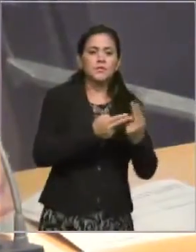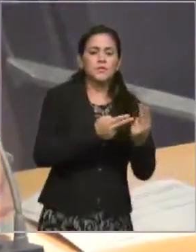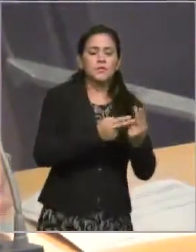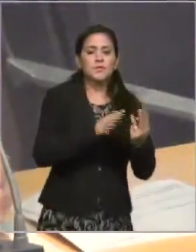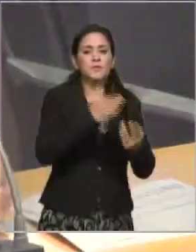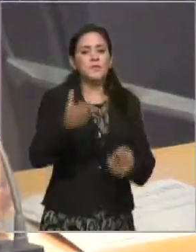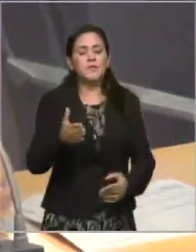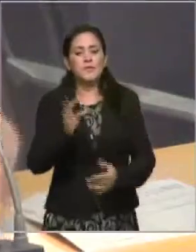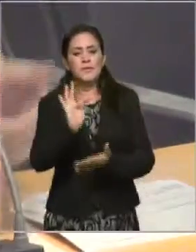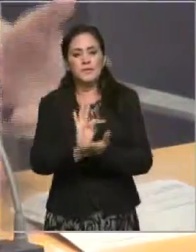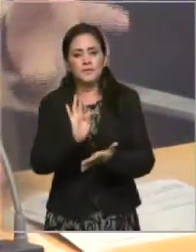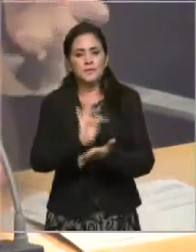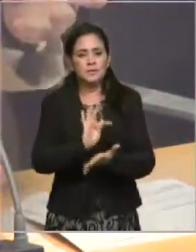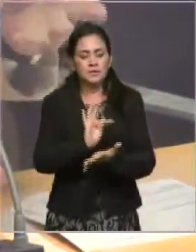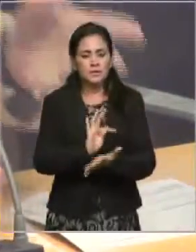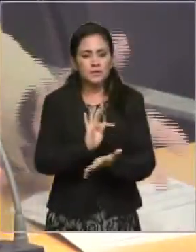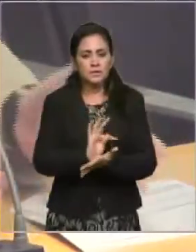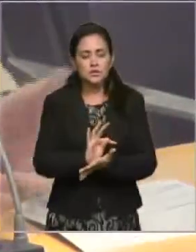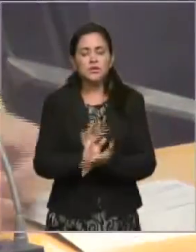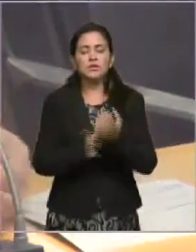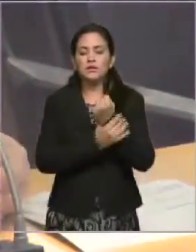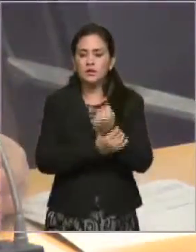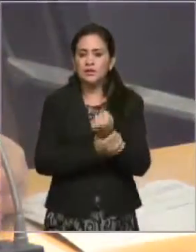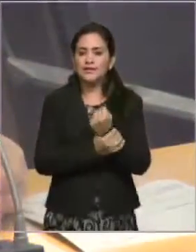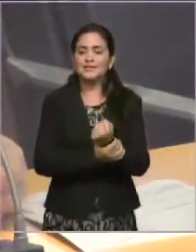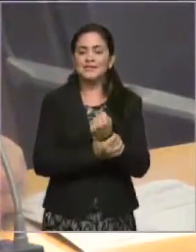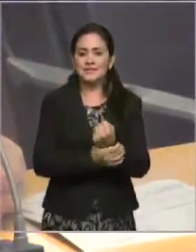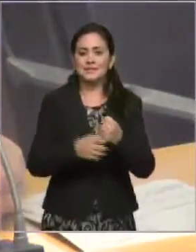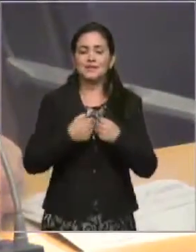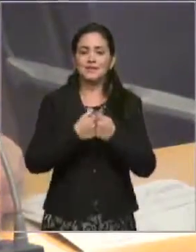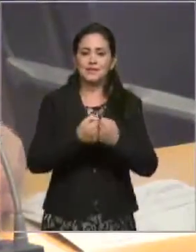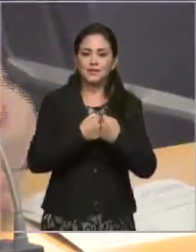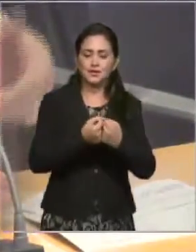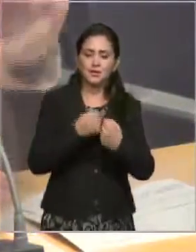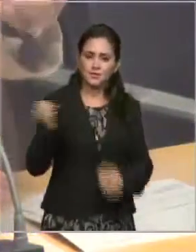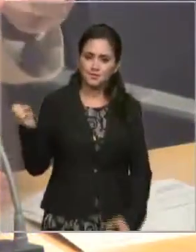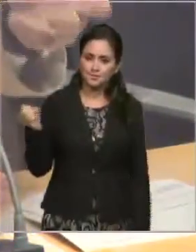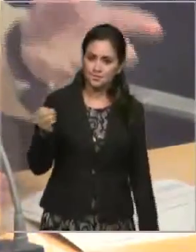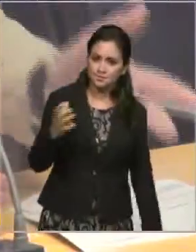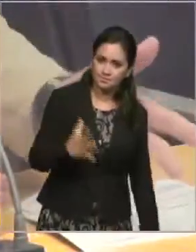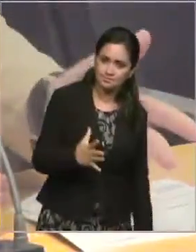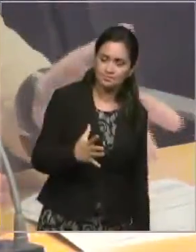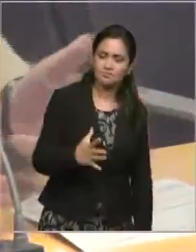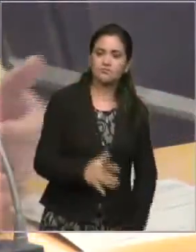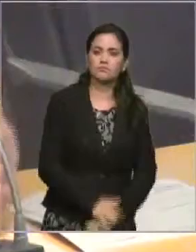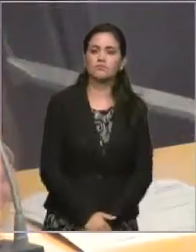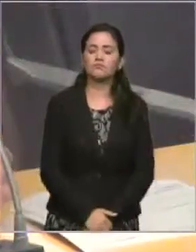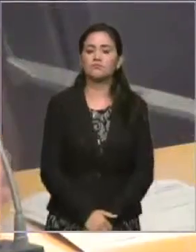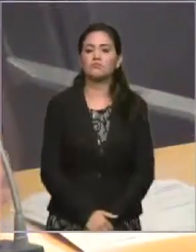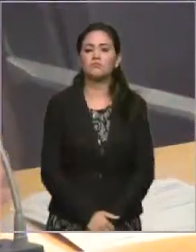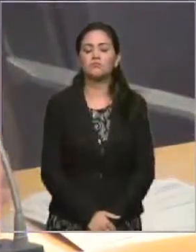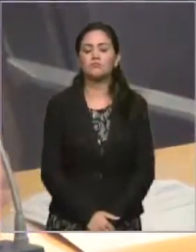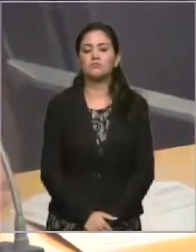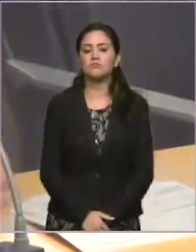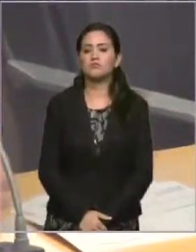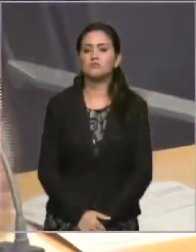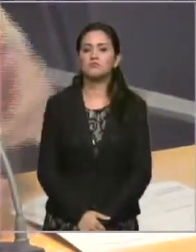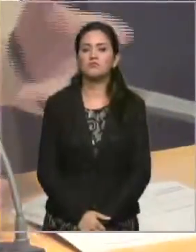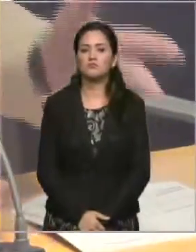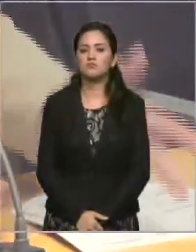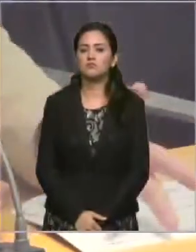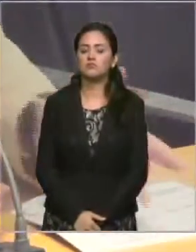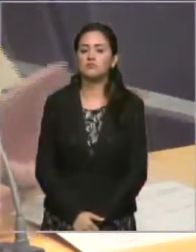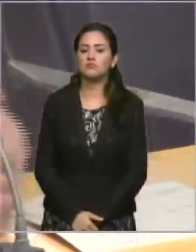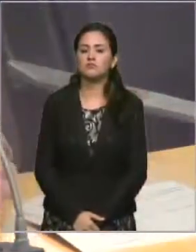Teresina a garantia de transporte moderno, mas com maior comodidade, com